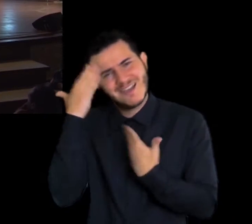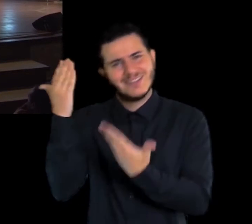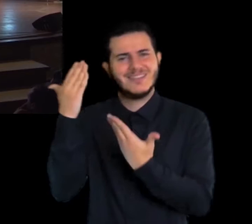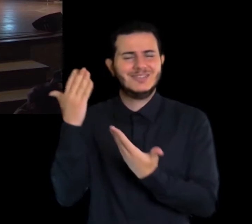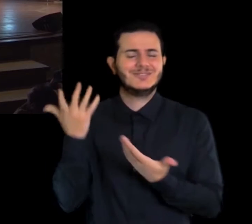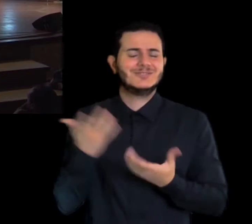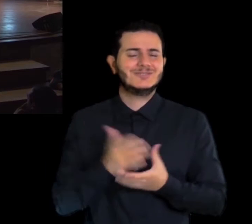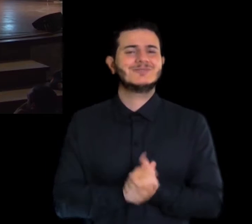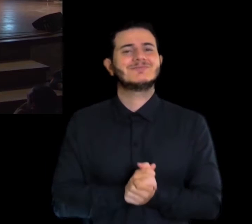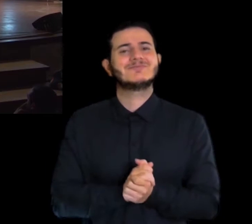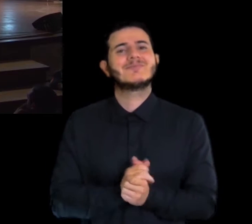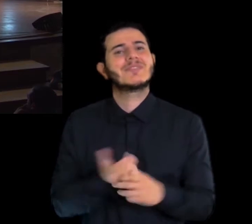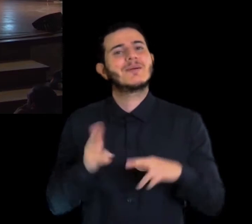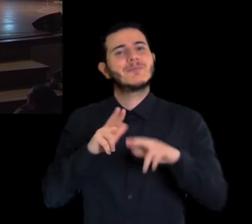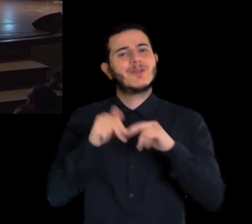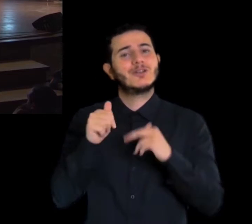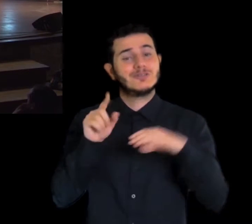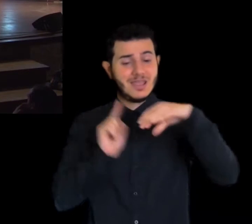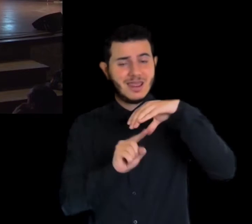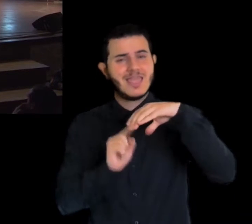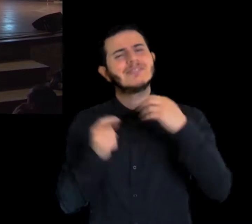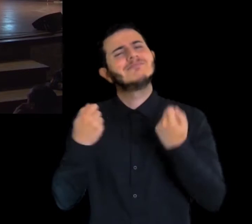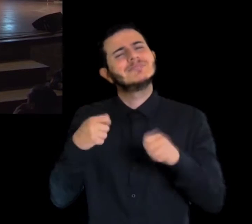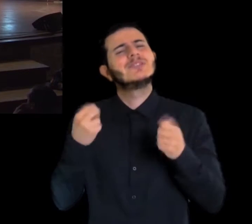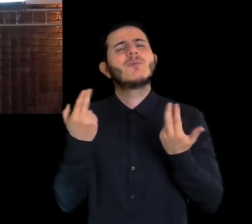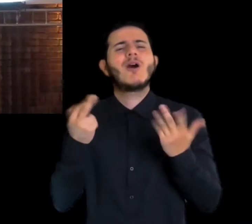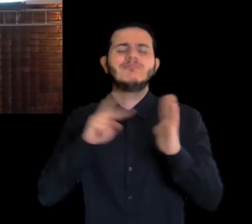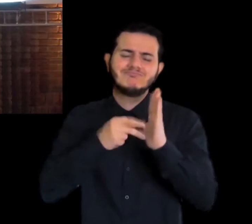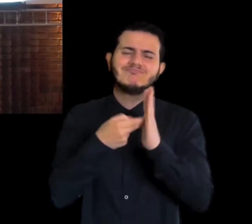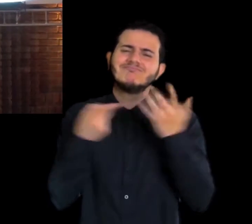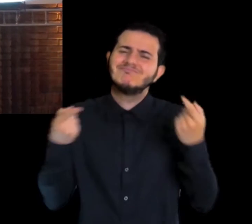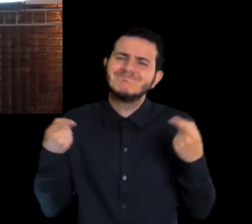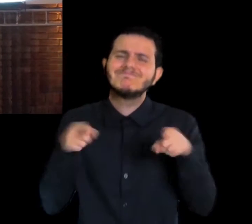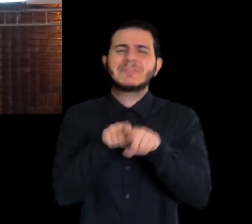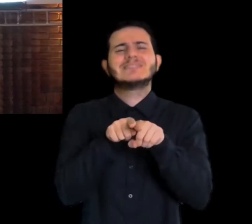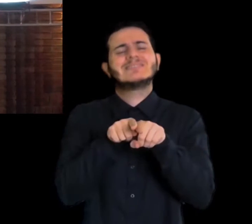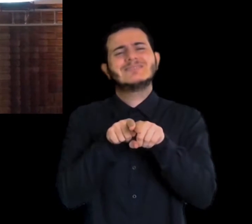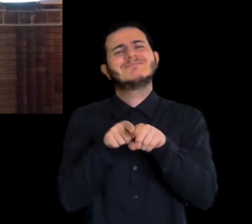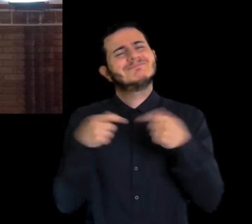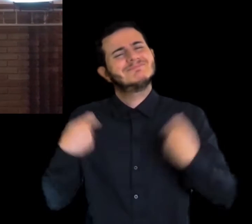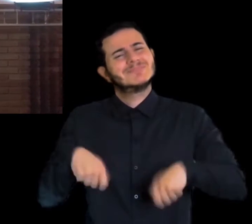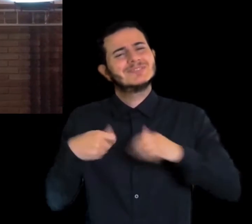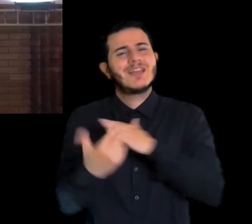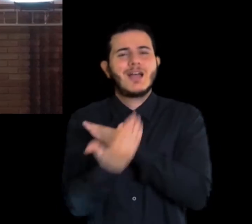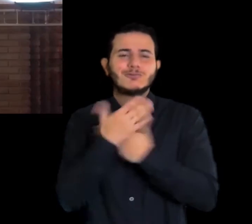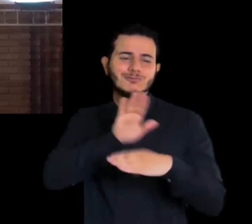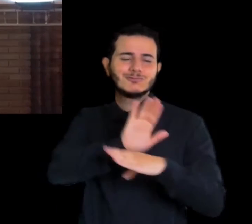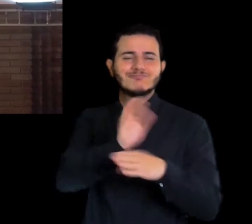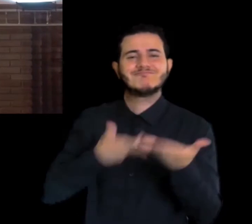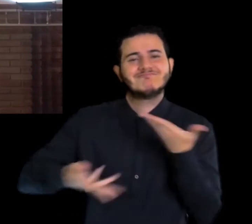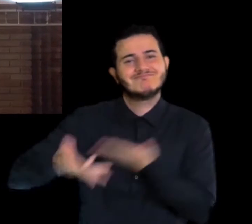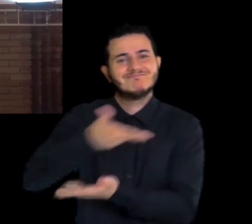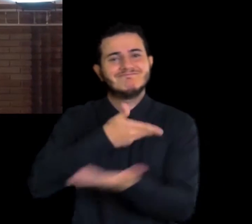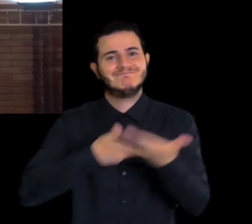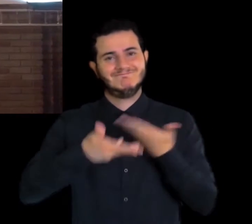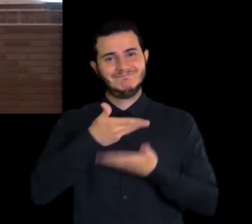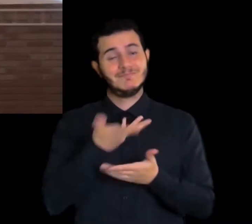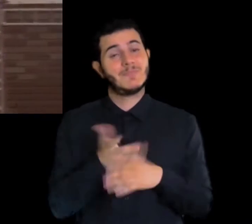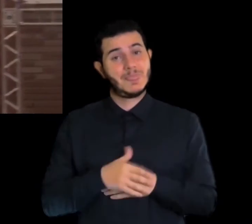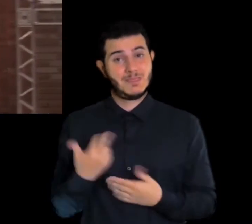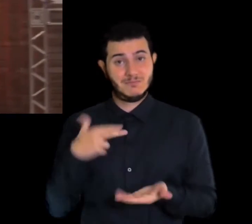Então, cliente, ele tem que ser parceiro, né? Ele tem que ser alguém que nos ajuda. E eu vim aqui para